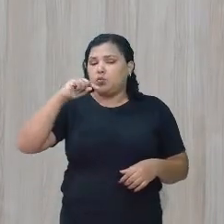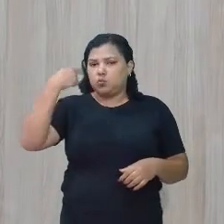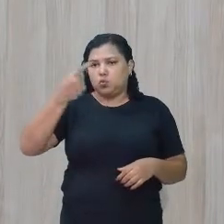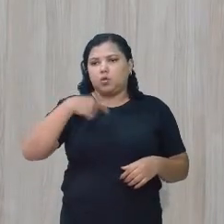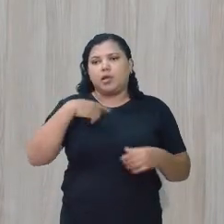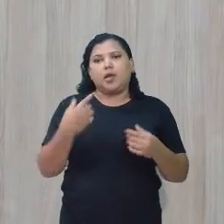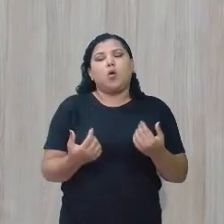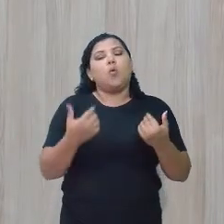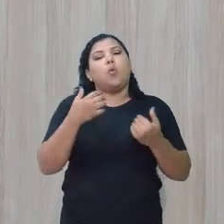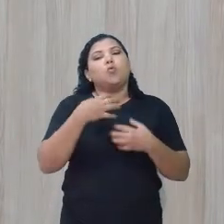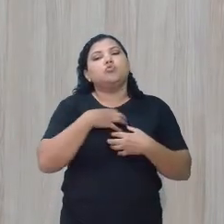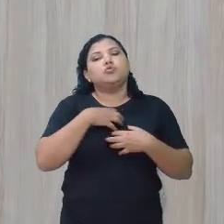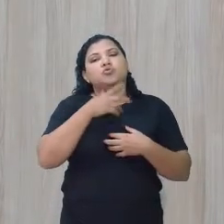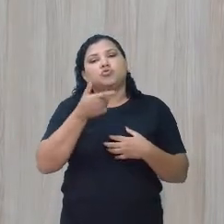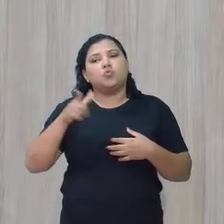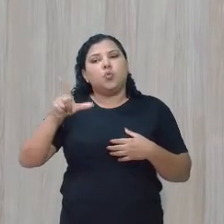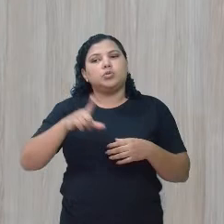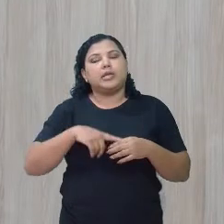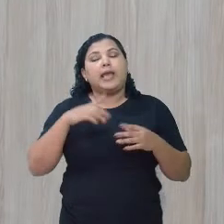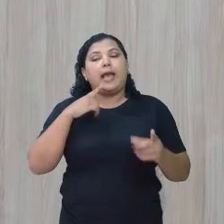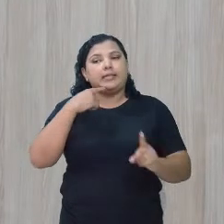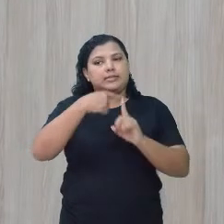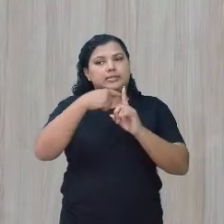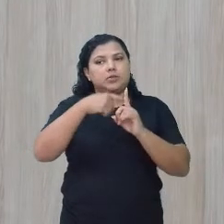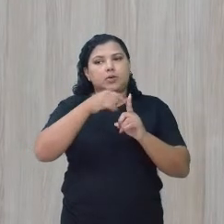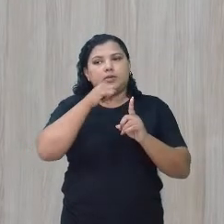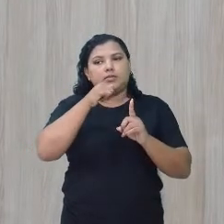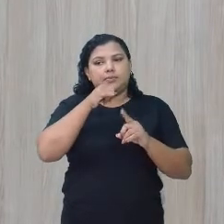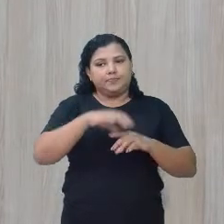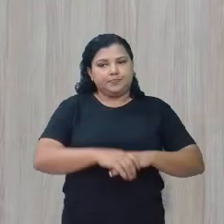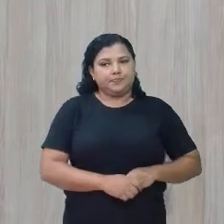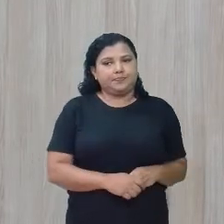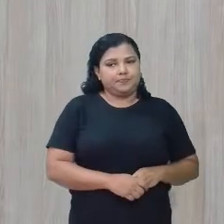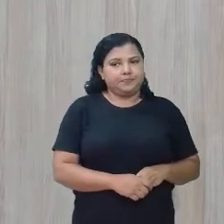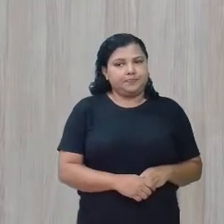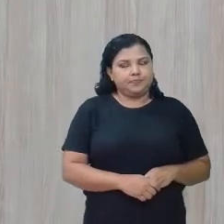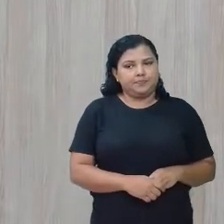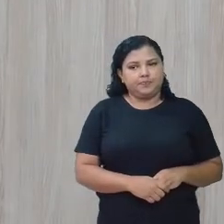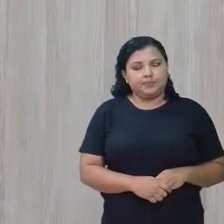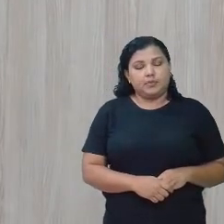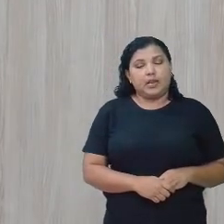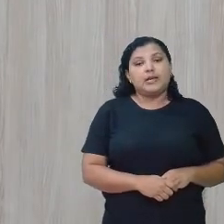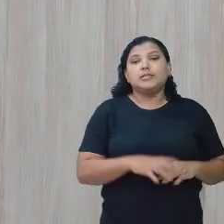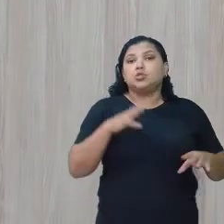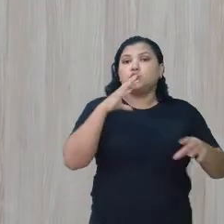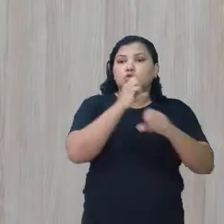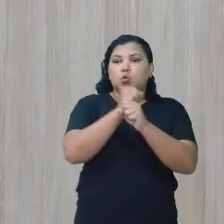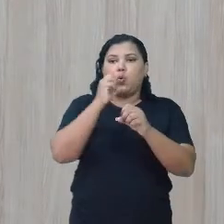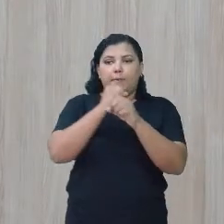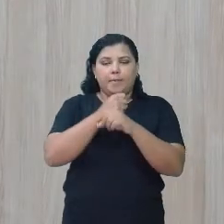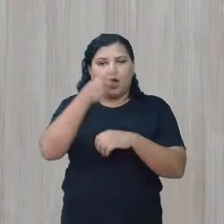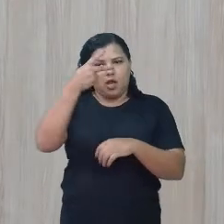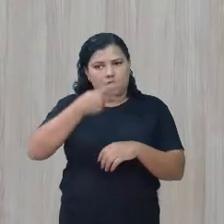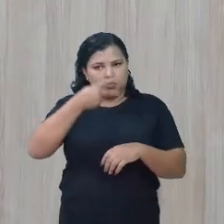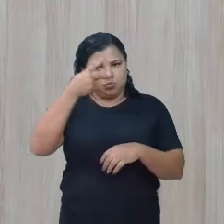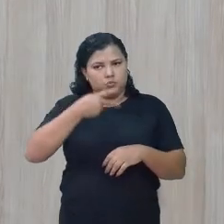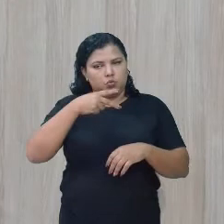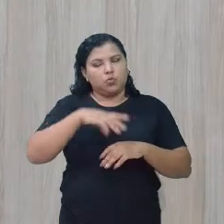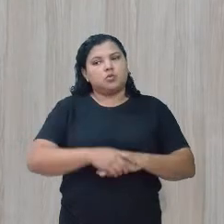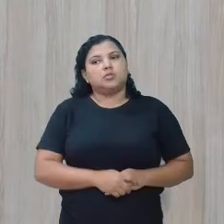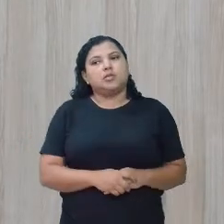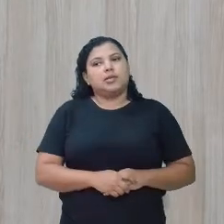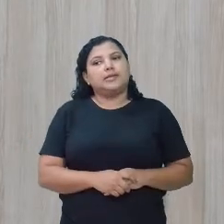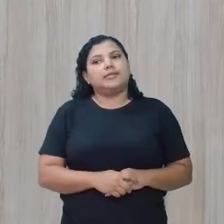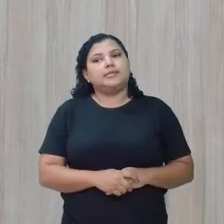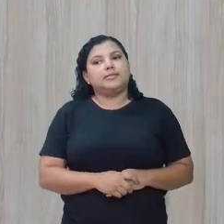o método da adição, que a gente consiste em somar essas duas equações e quando